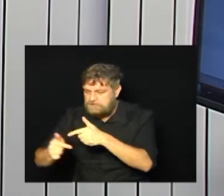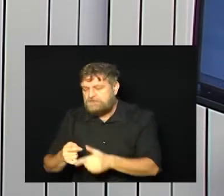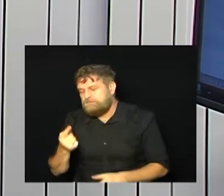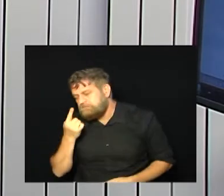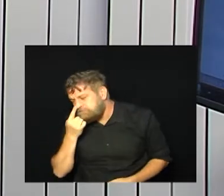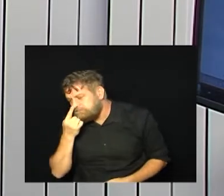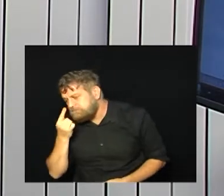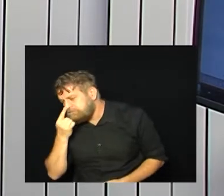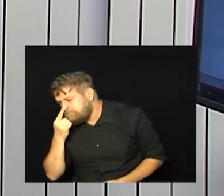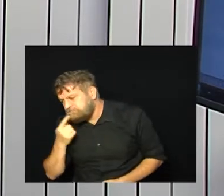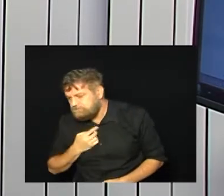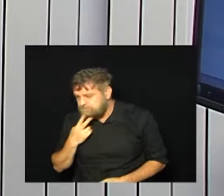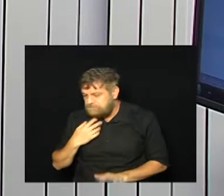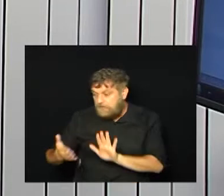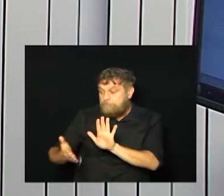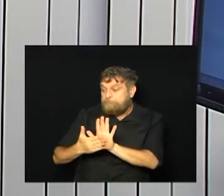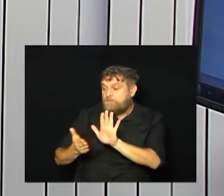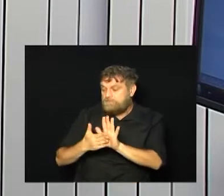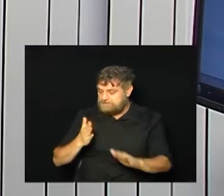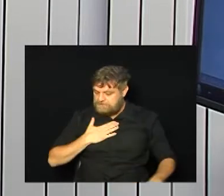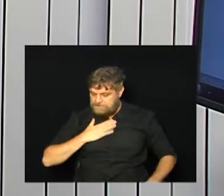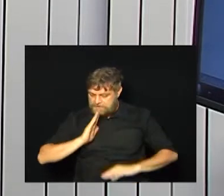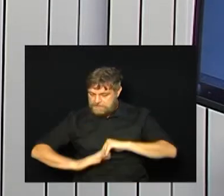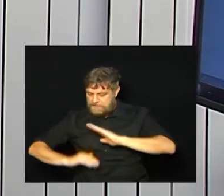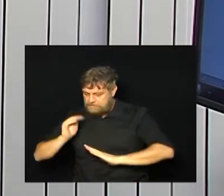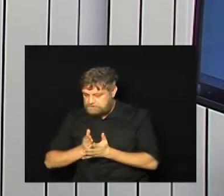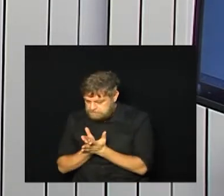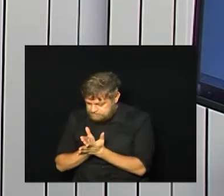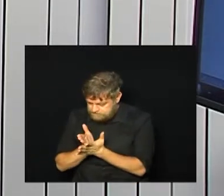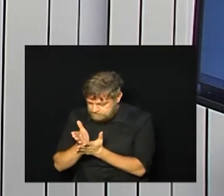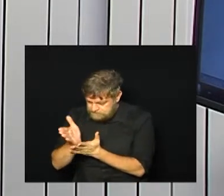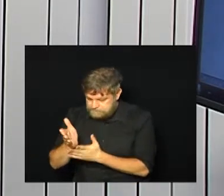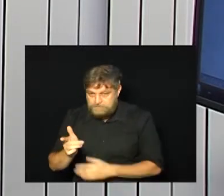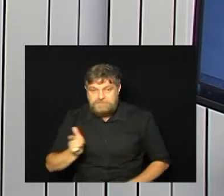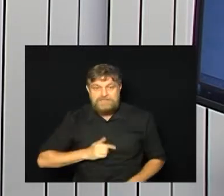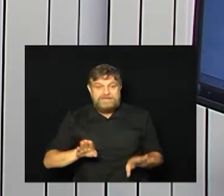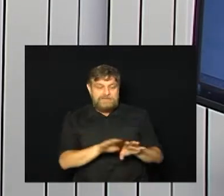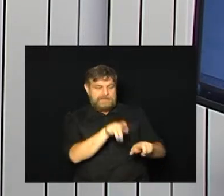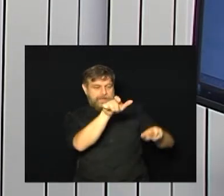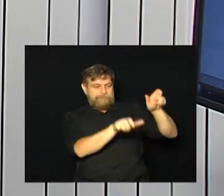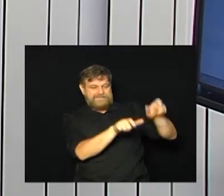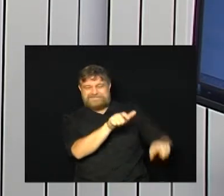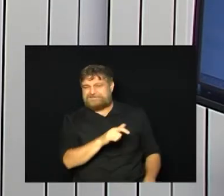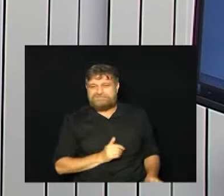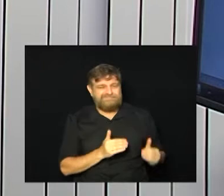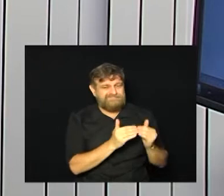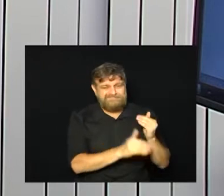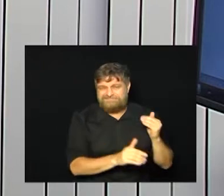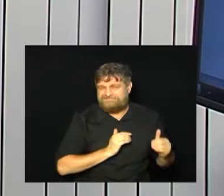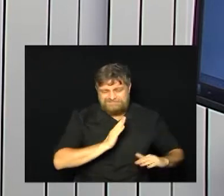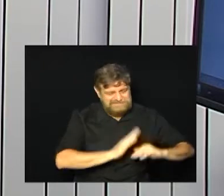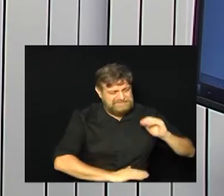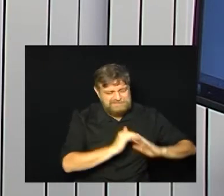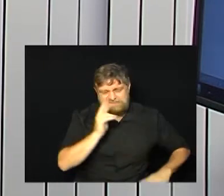gosta, ver um propósito no que faz e segue nessa linha. E a gente tem aqueles que não conseguem concretizar